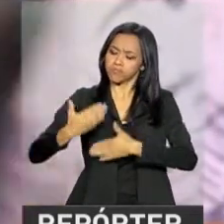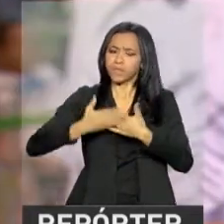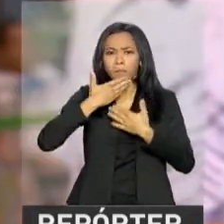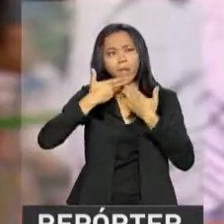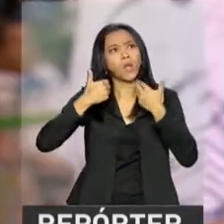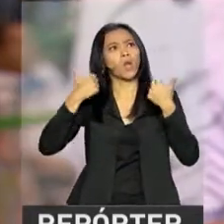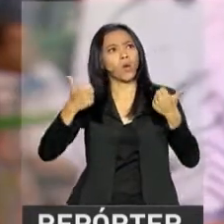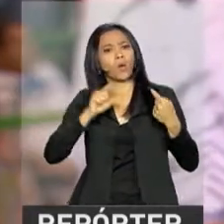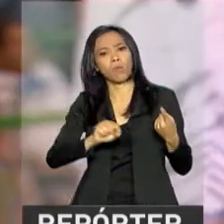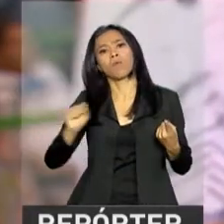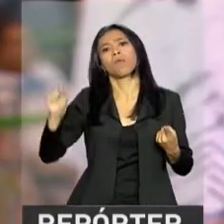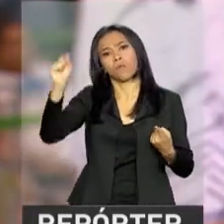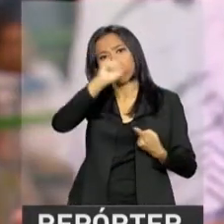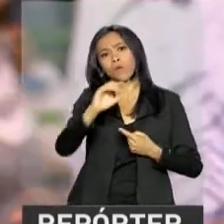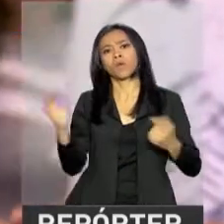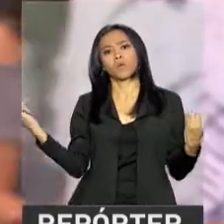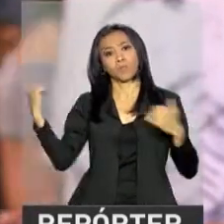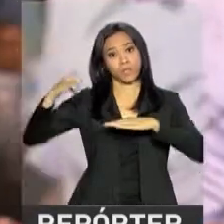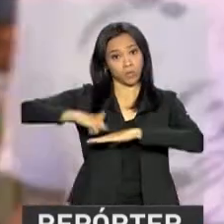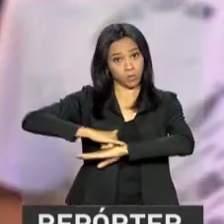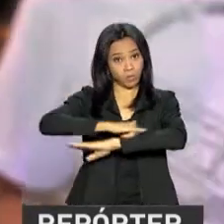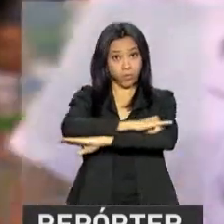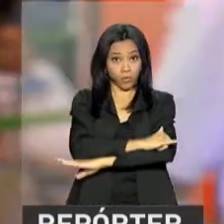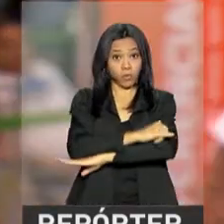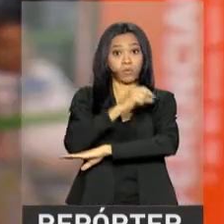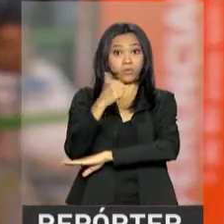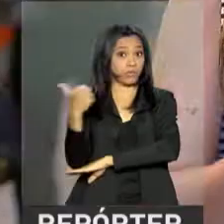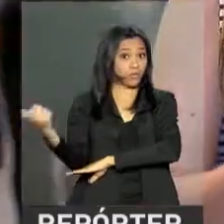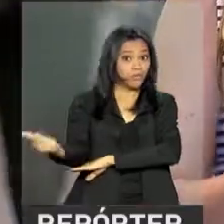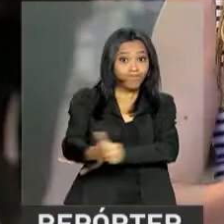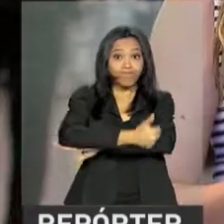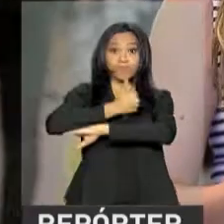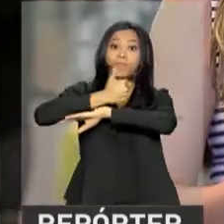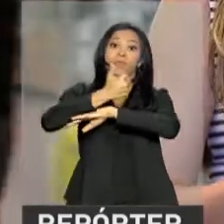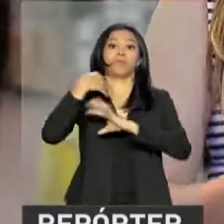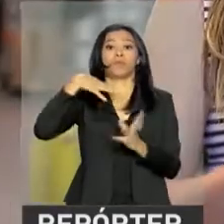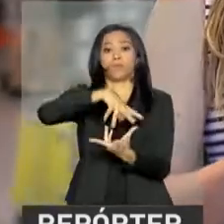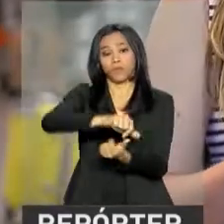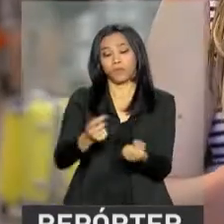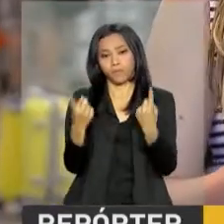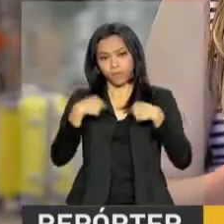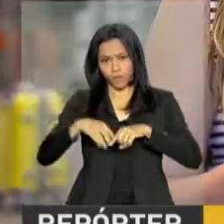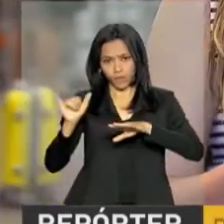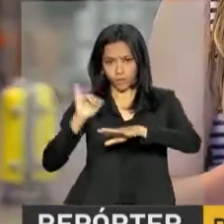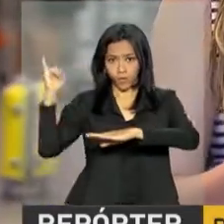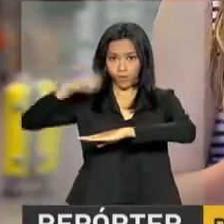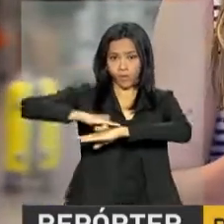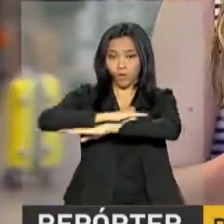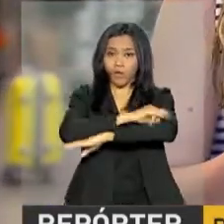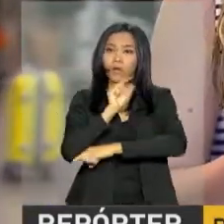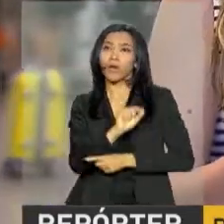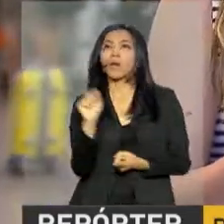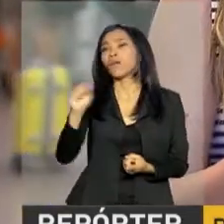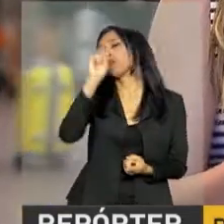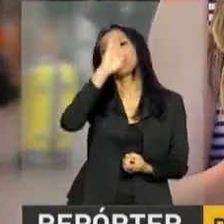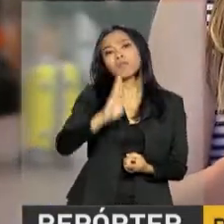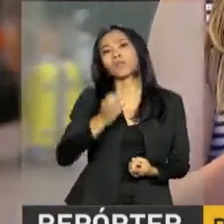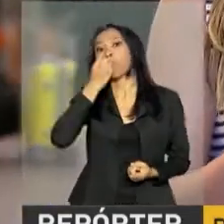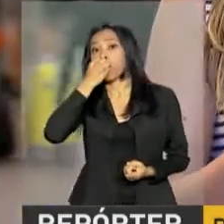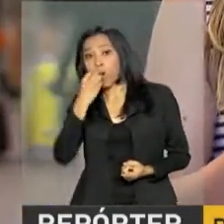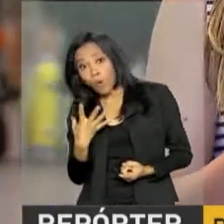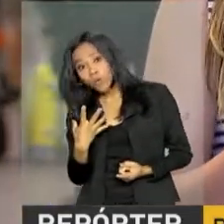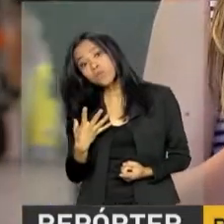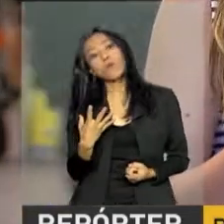percebe que ele vem desenvolver vem colocando em patamares de primeiro mundo os aeroportos do brasil foram considerados bons ou muito